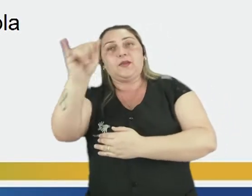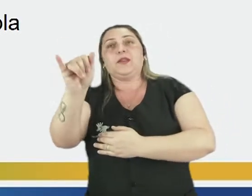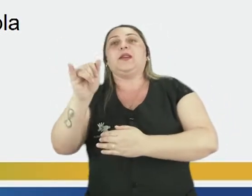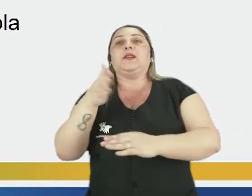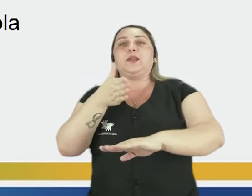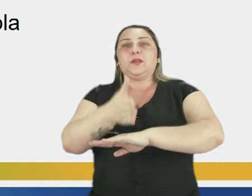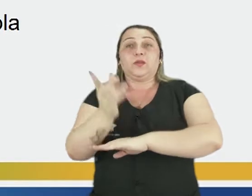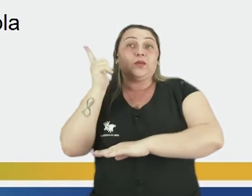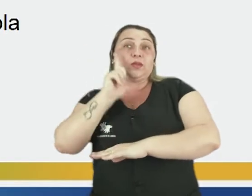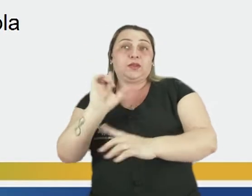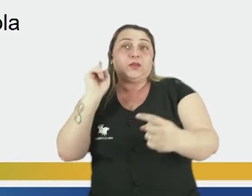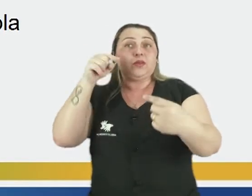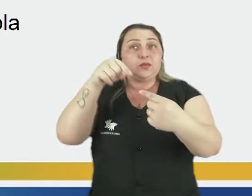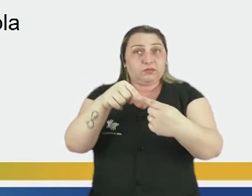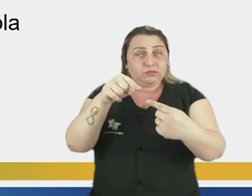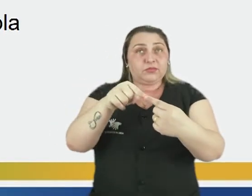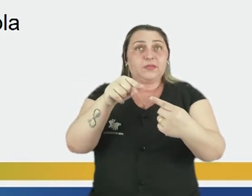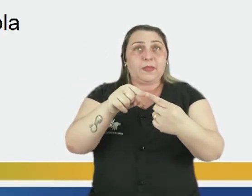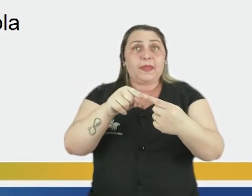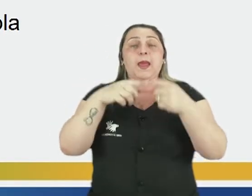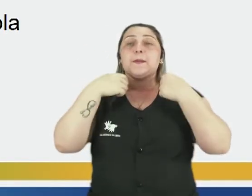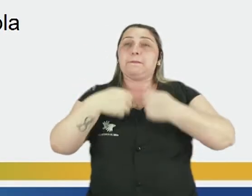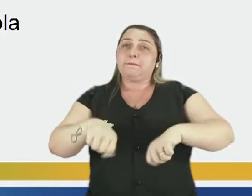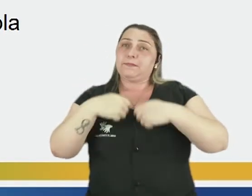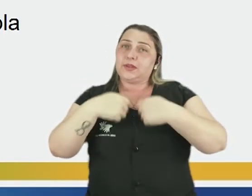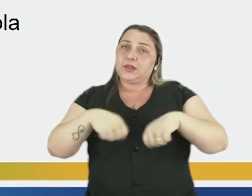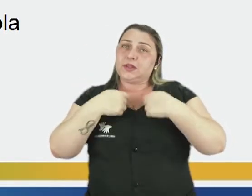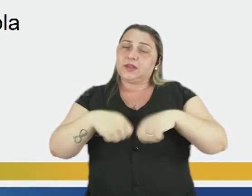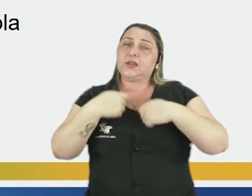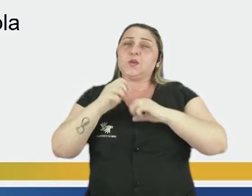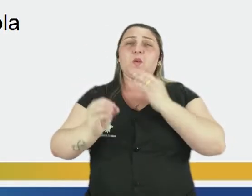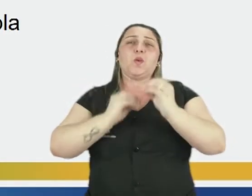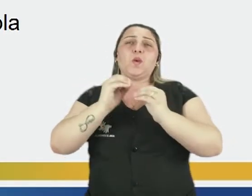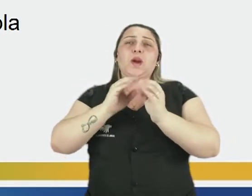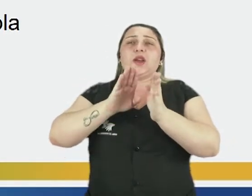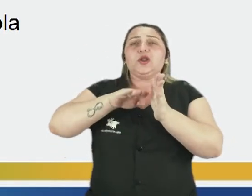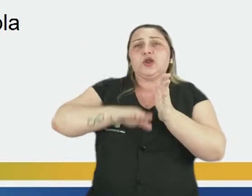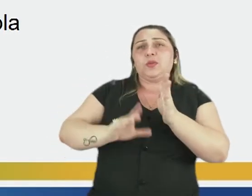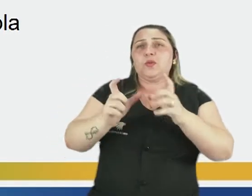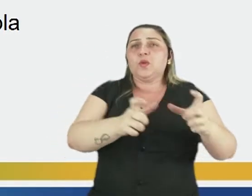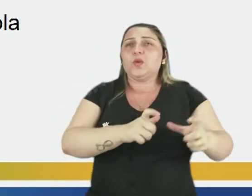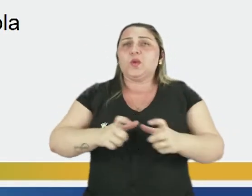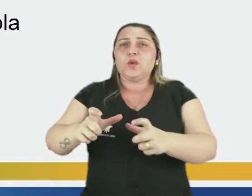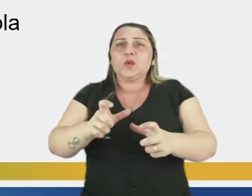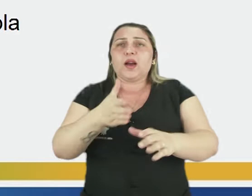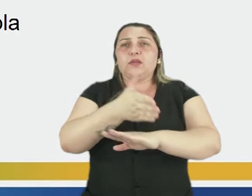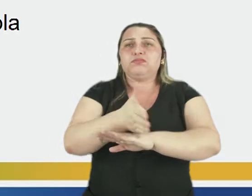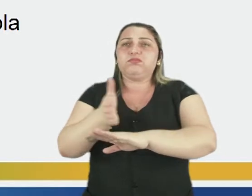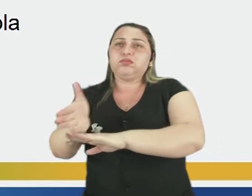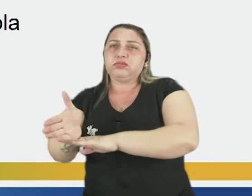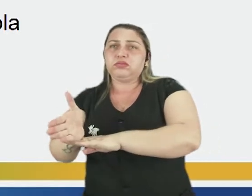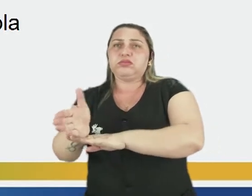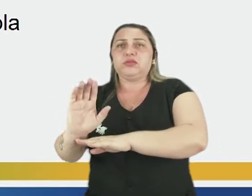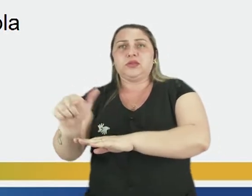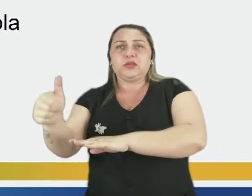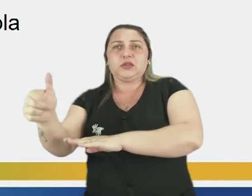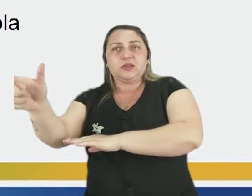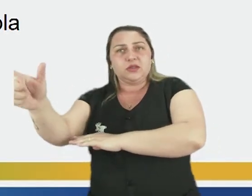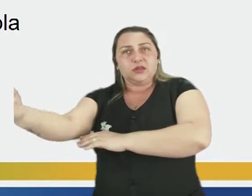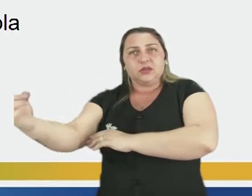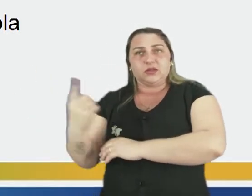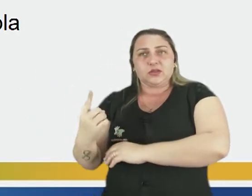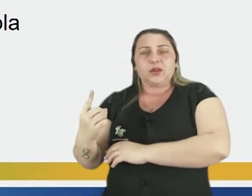chegue à meta defendida pela outra, é preciso reduzir os espaços de atuação do adversário, né, de